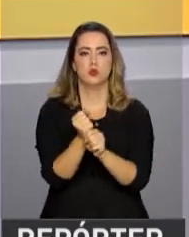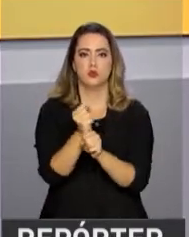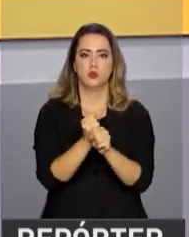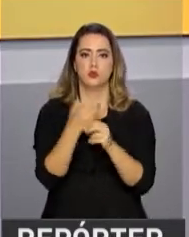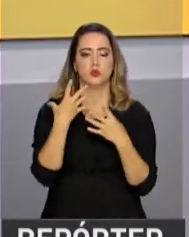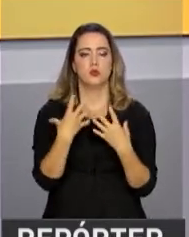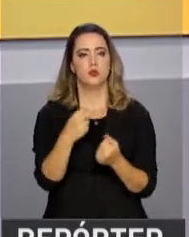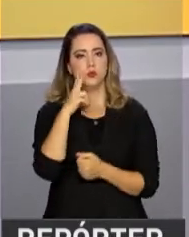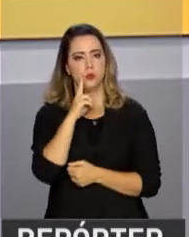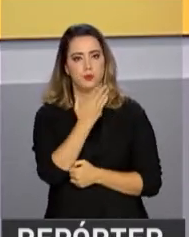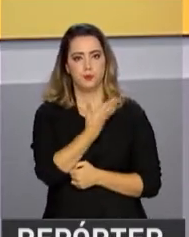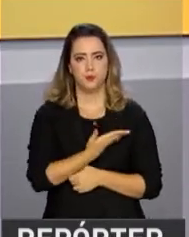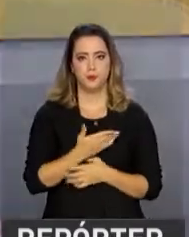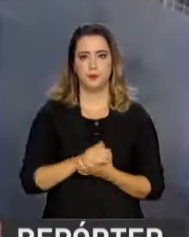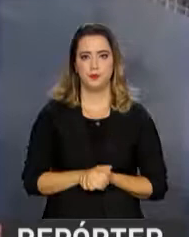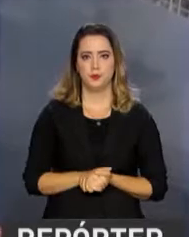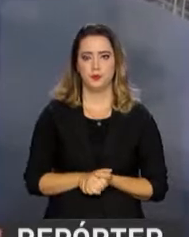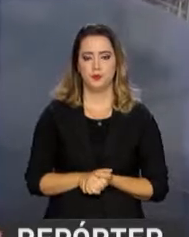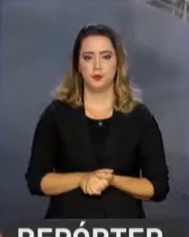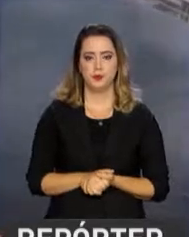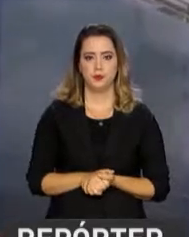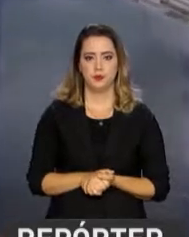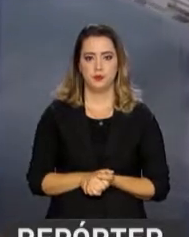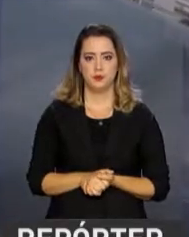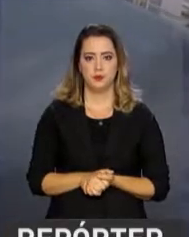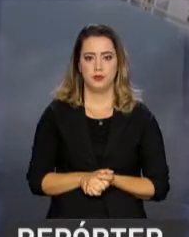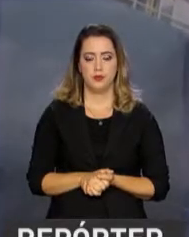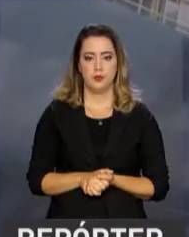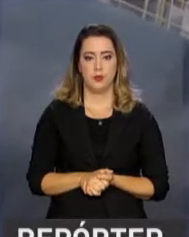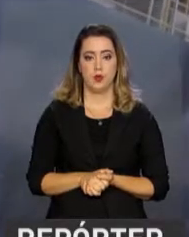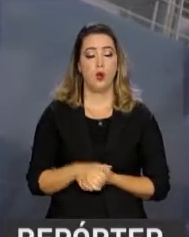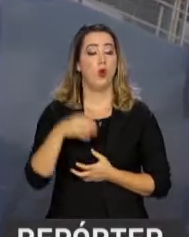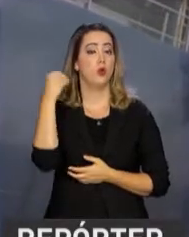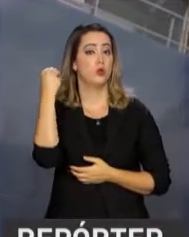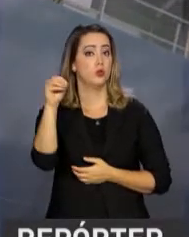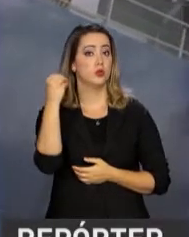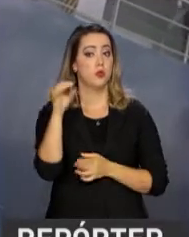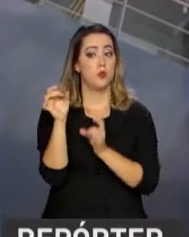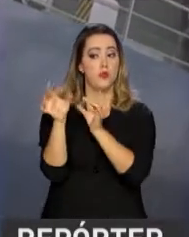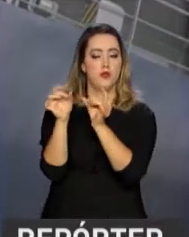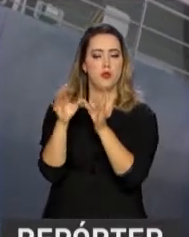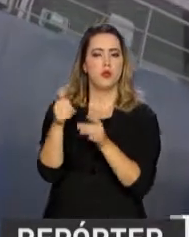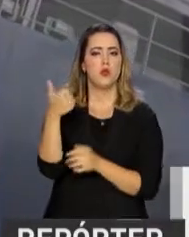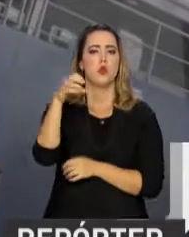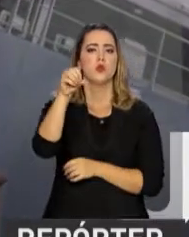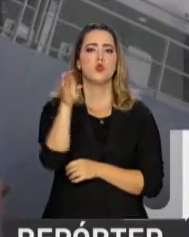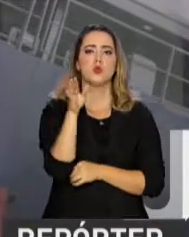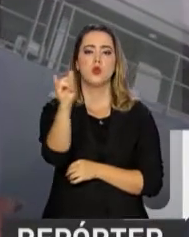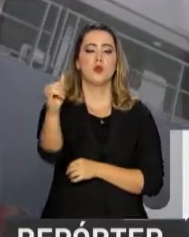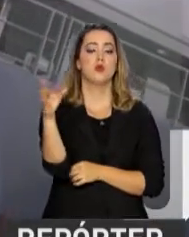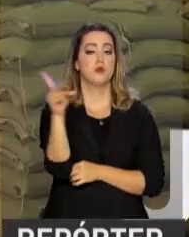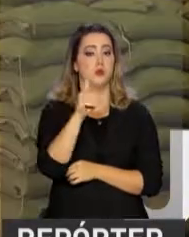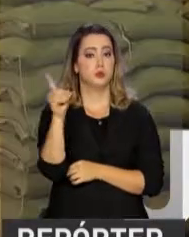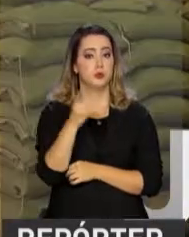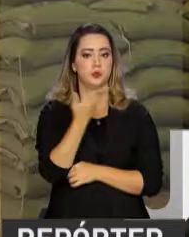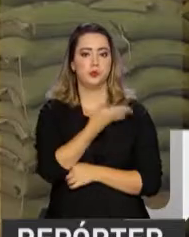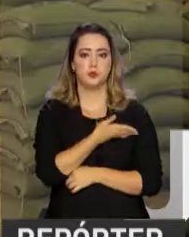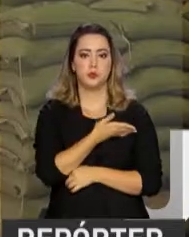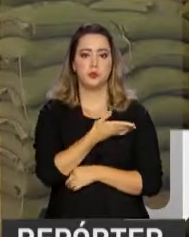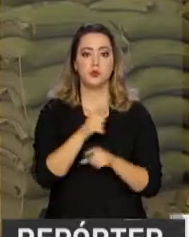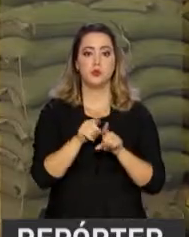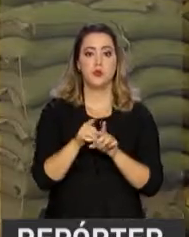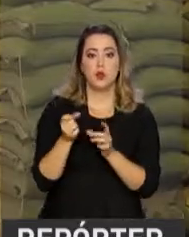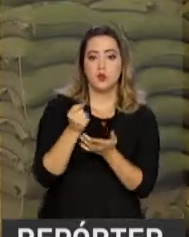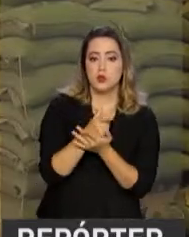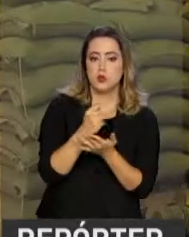beatriz albuquerque em outubro o brasil exportou quase 19 bilhões de dólares e as importações